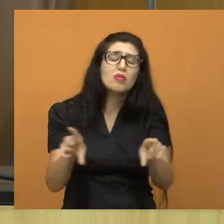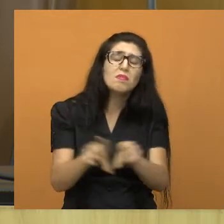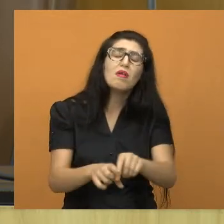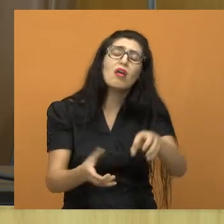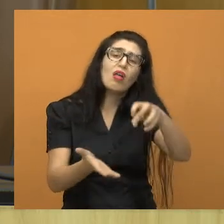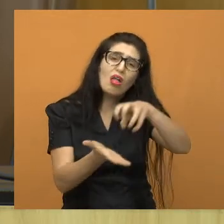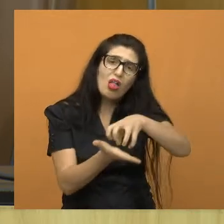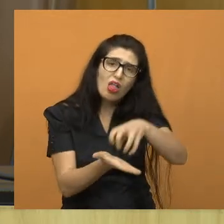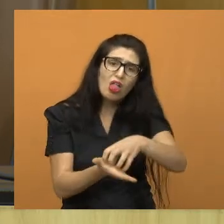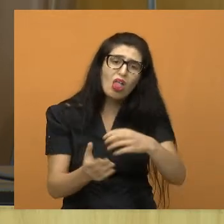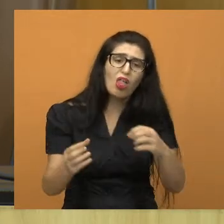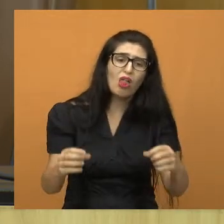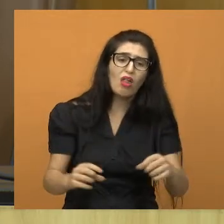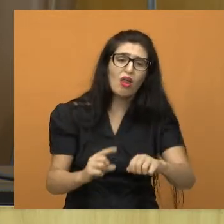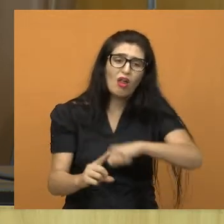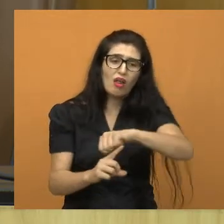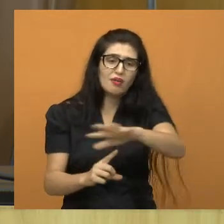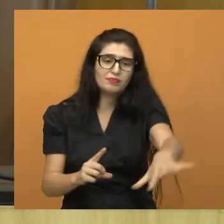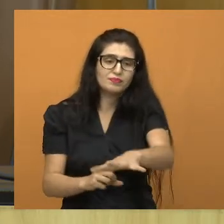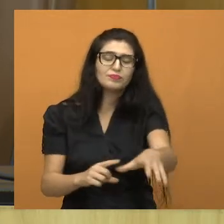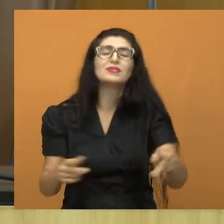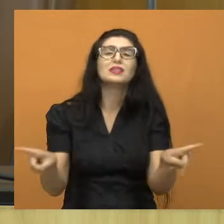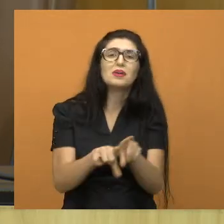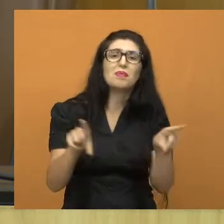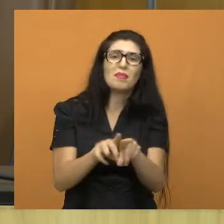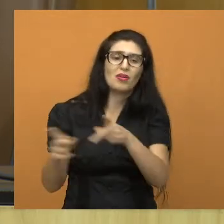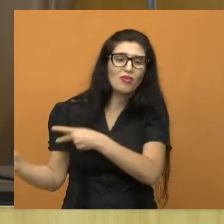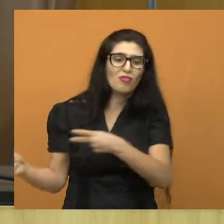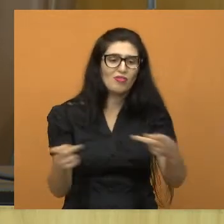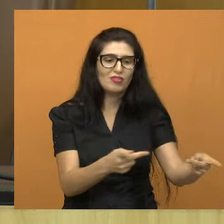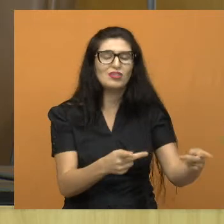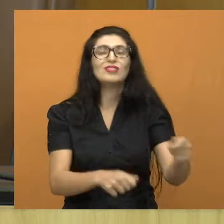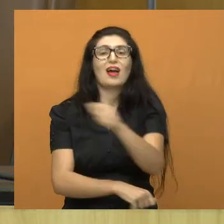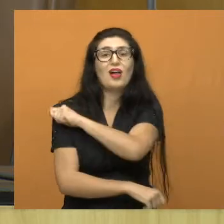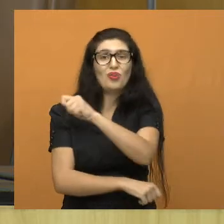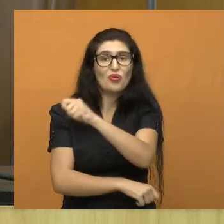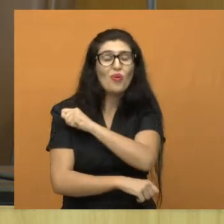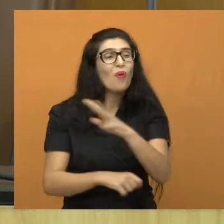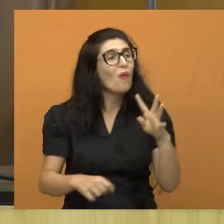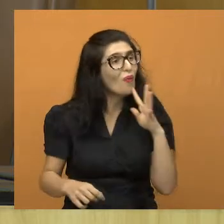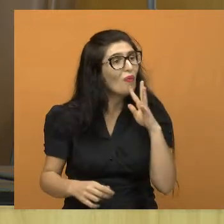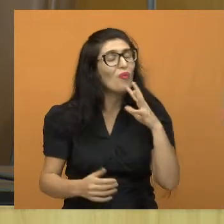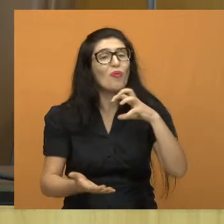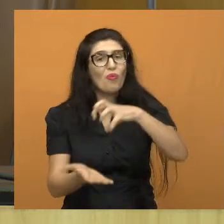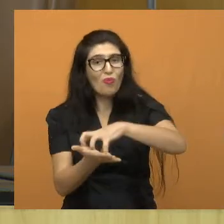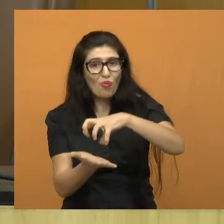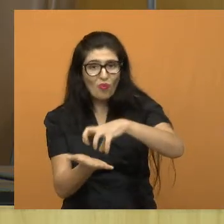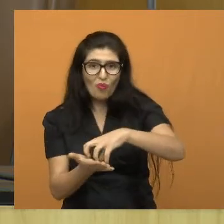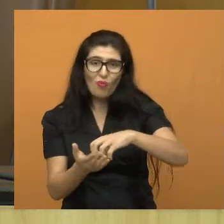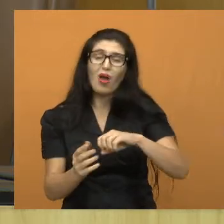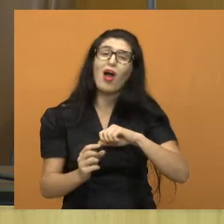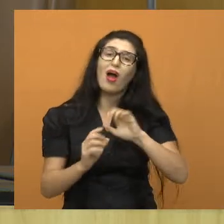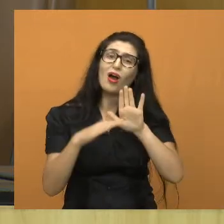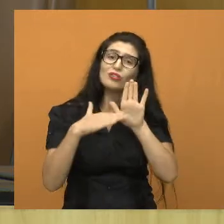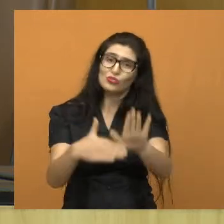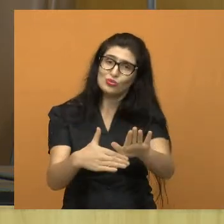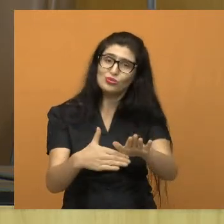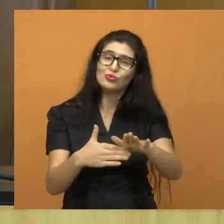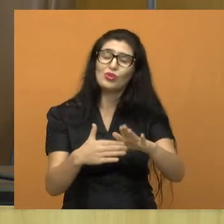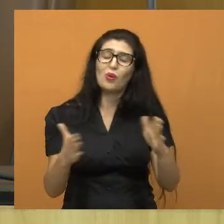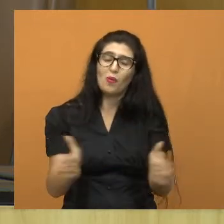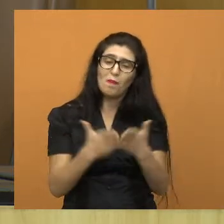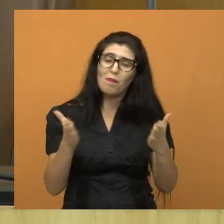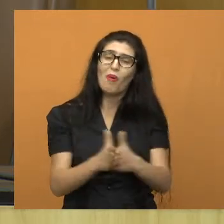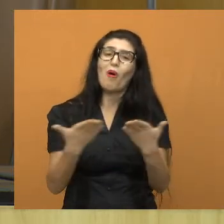Deixo aqui o convite para que os alunos conheçam a Secretaria de Assistência Social e possam conhecer os nossos programas. Nós temos programas